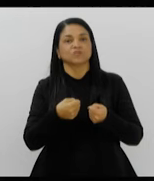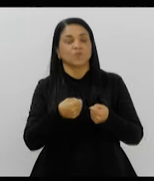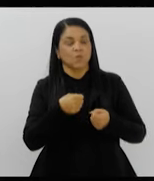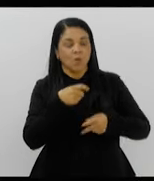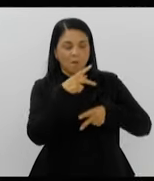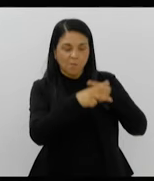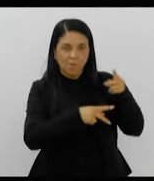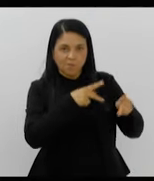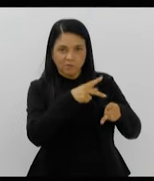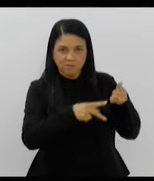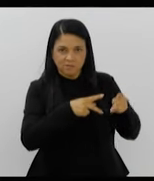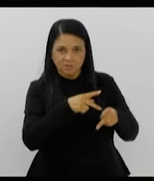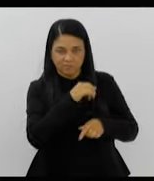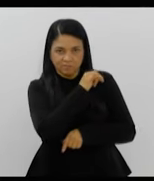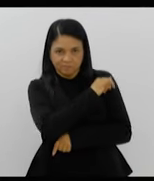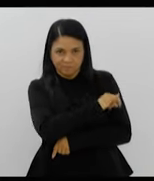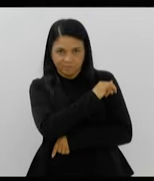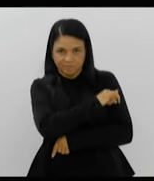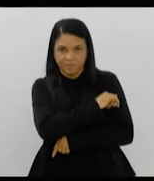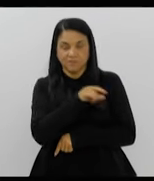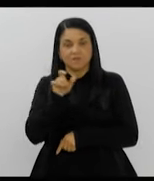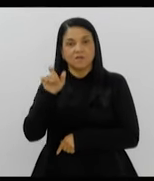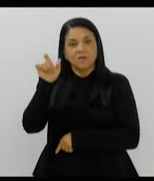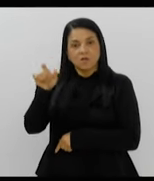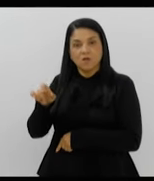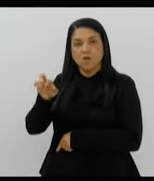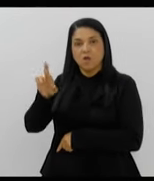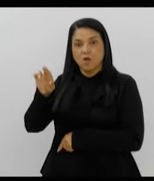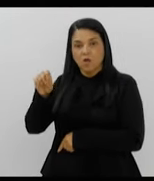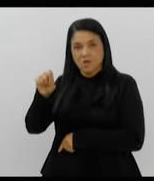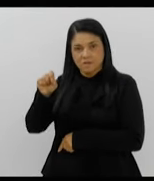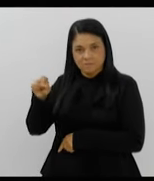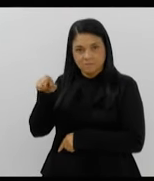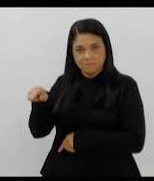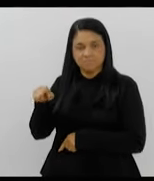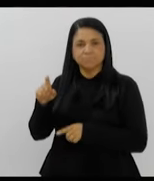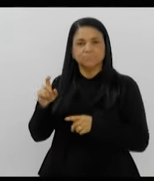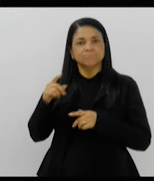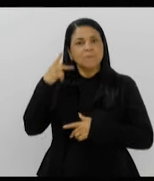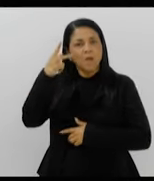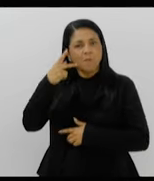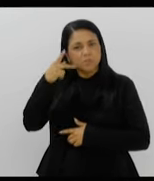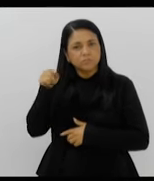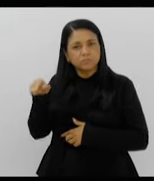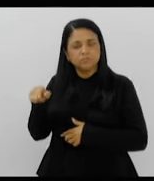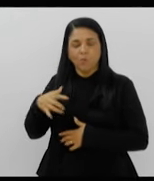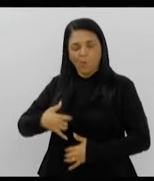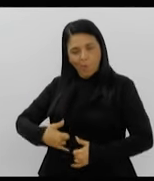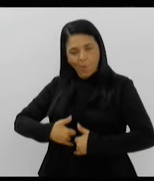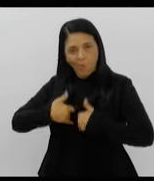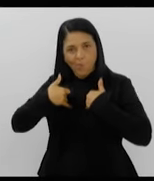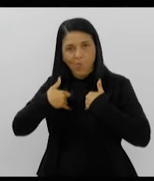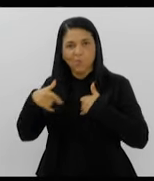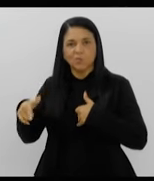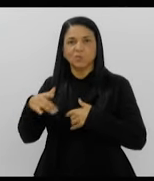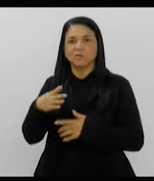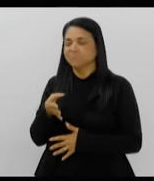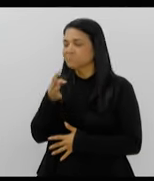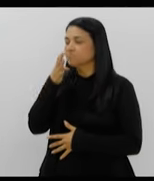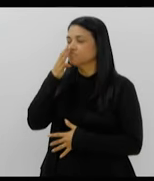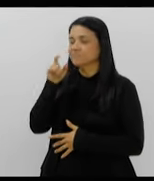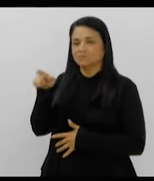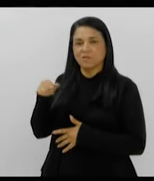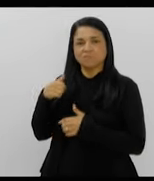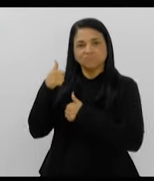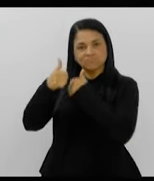Vereadora Rosa Fernandes é uma parlamentar que eu tenho o maior orgulho e admiração por caminhar